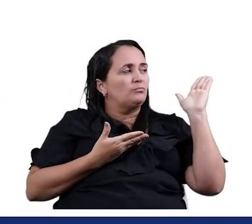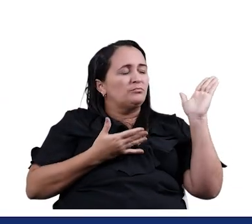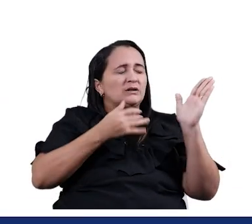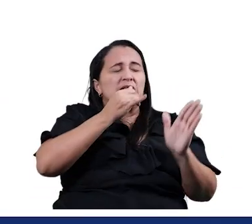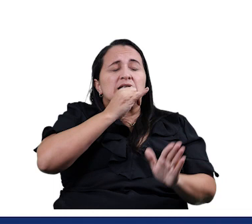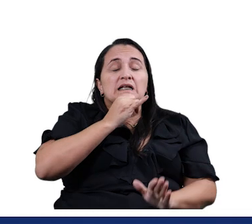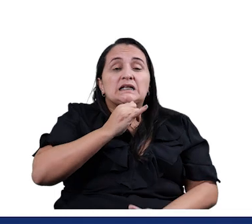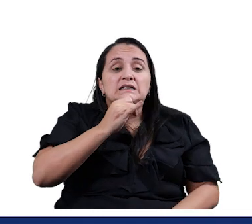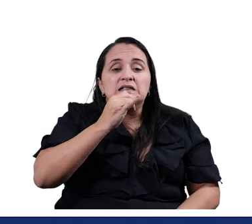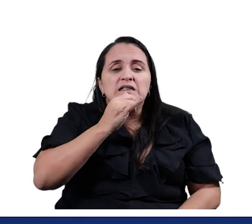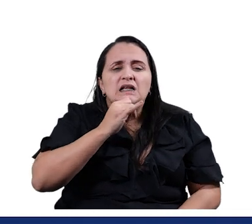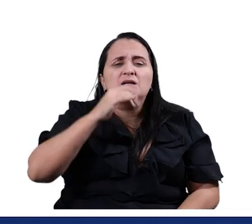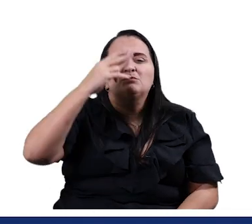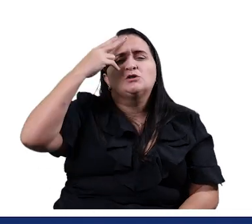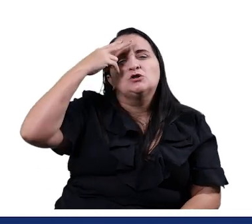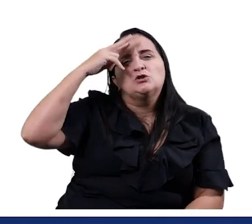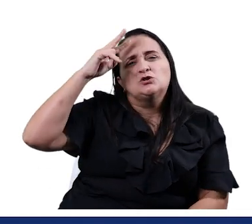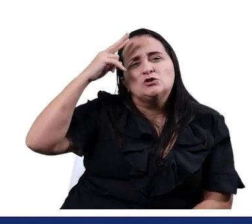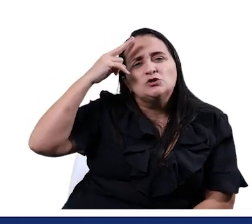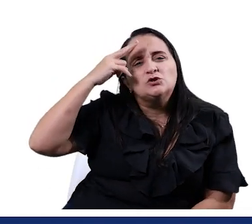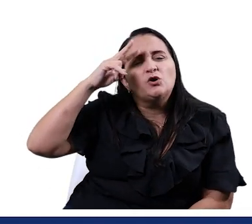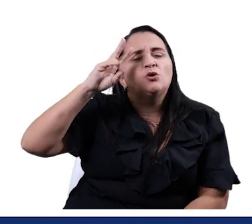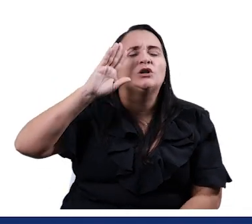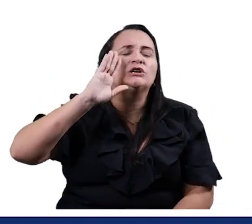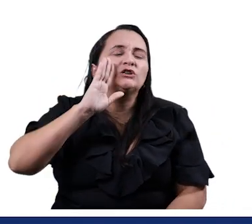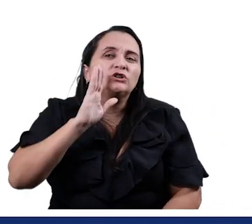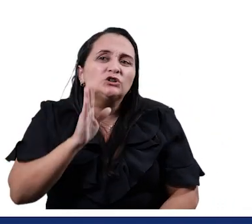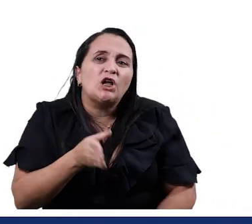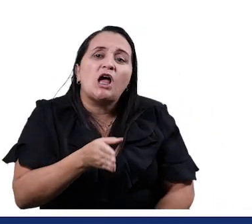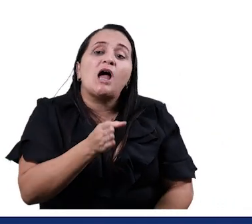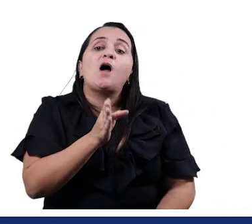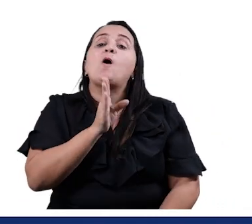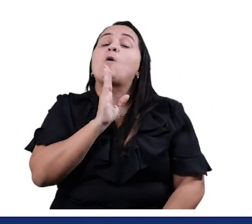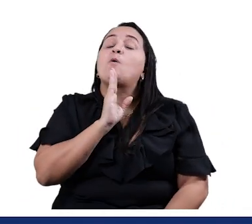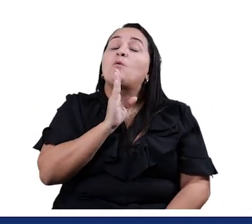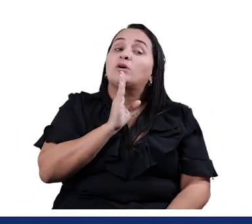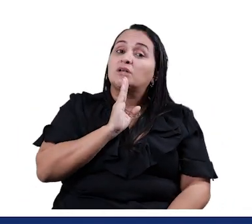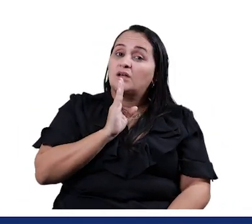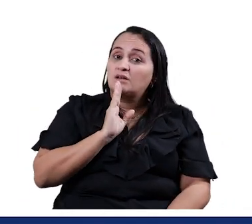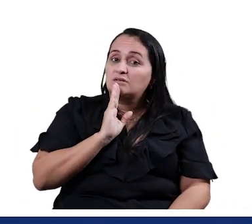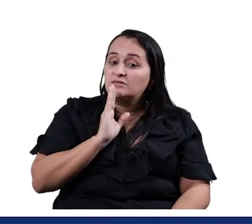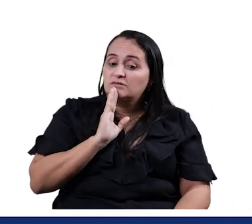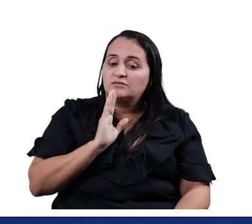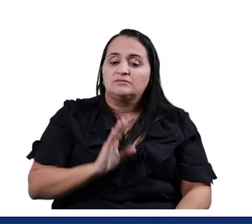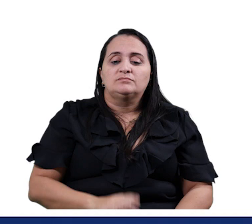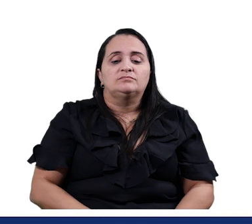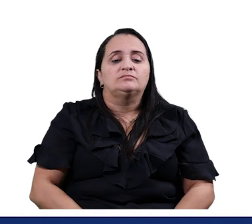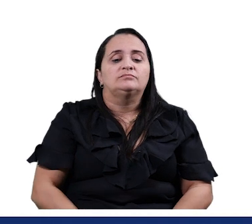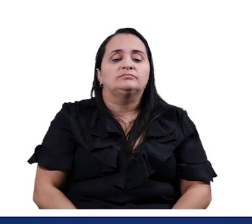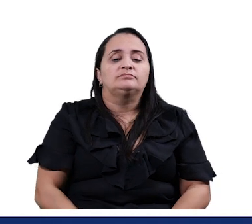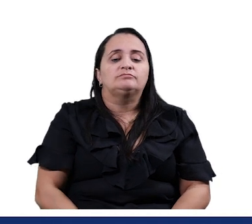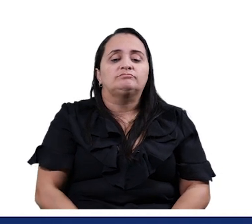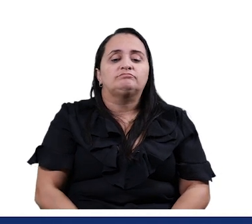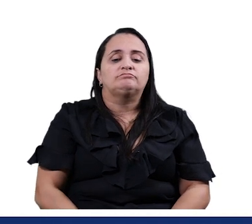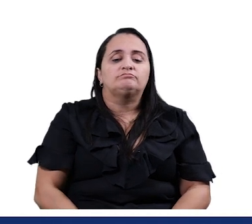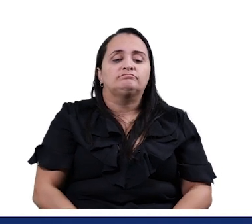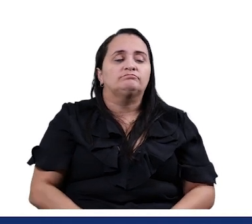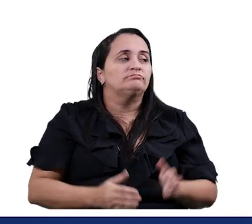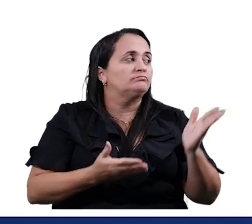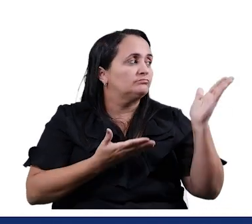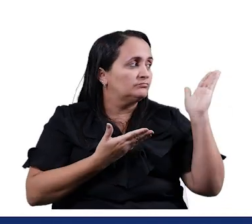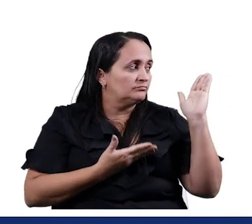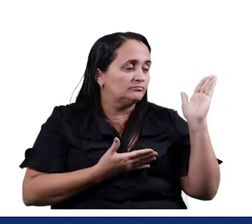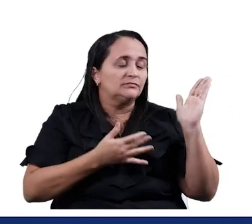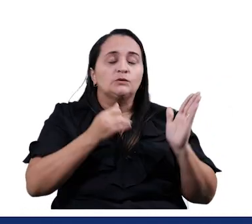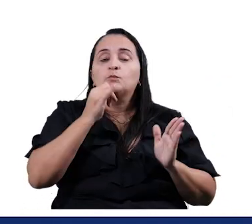exemplos eu peguei de histórias que a gente já ouviu, então são familiares para a gente de alguma maneira, tá bom? Observe aqui